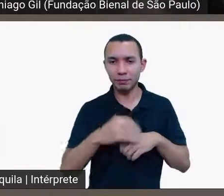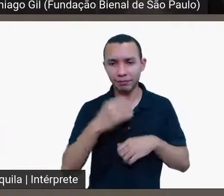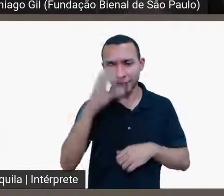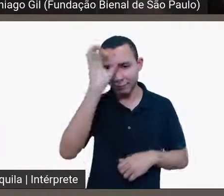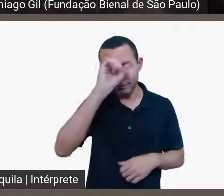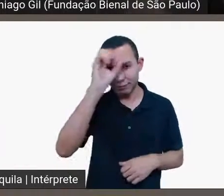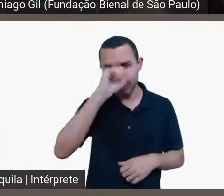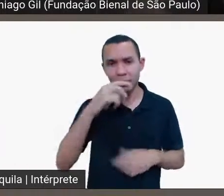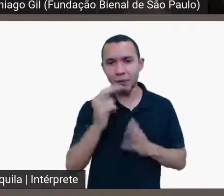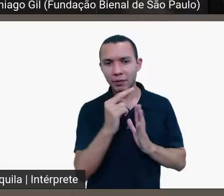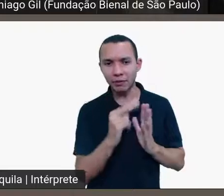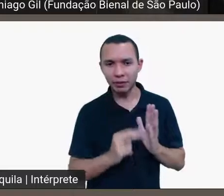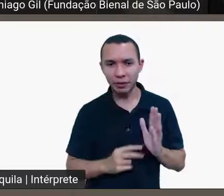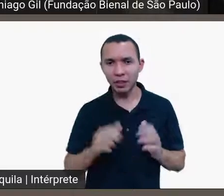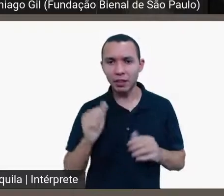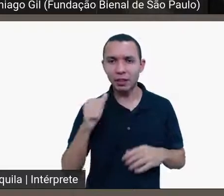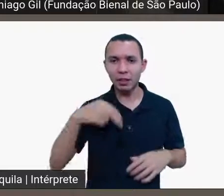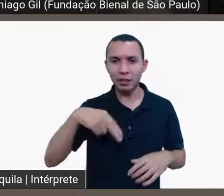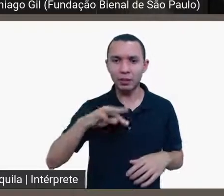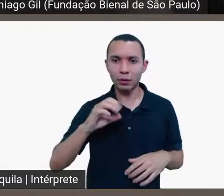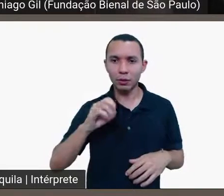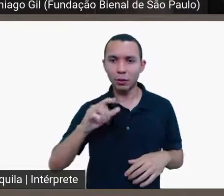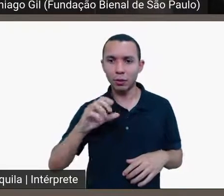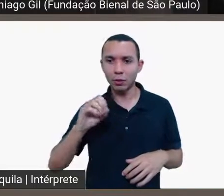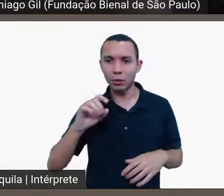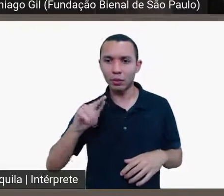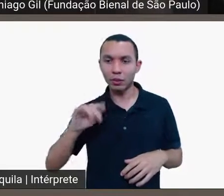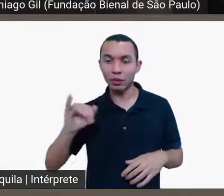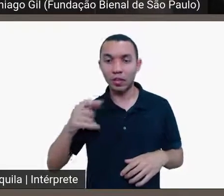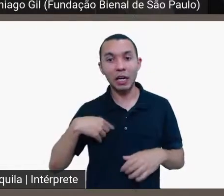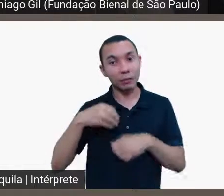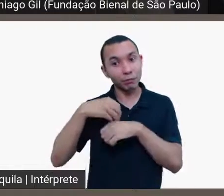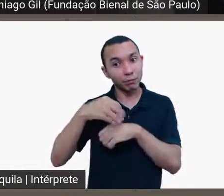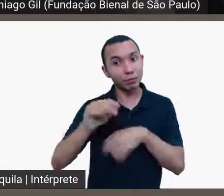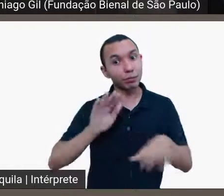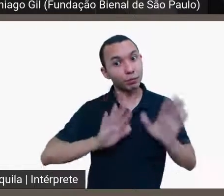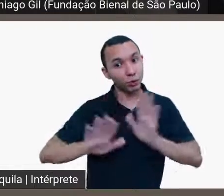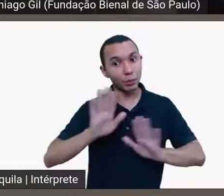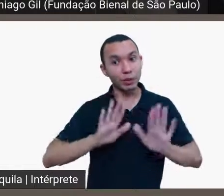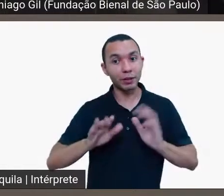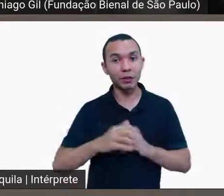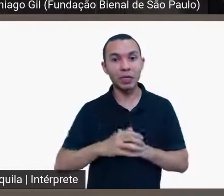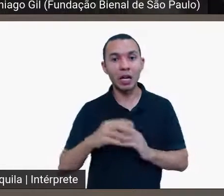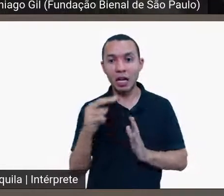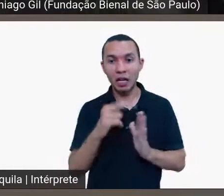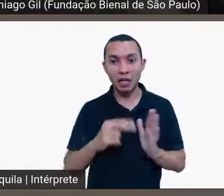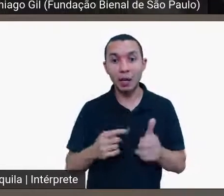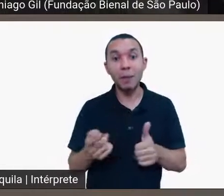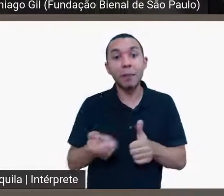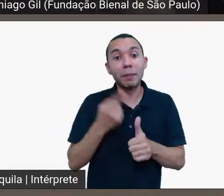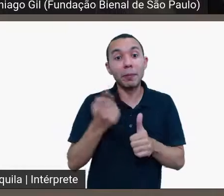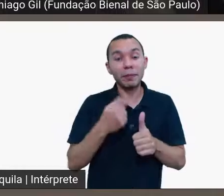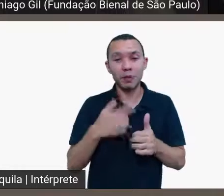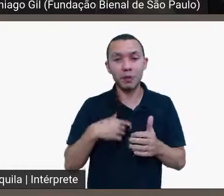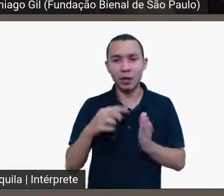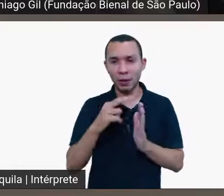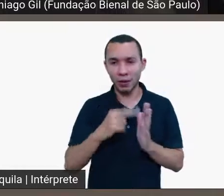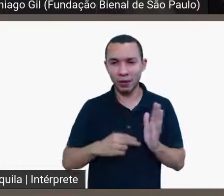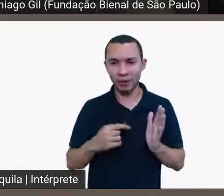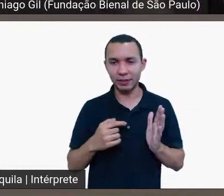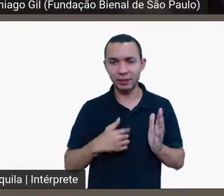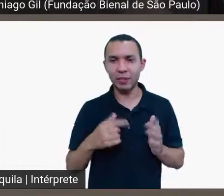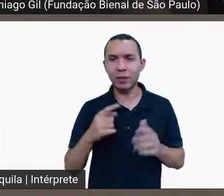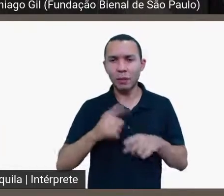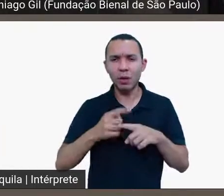vai ler a antologia, eu vou dar uma advertência. Não leia logo o primeiro que eu recomendei, que é o João do Rio, porque você vai